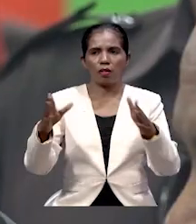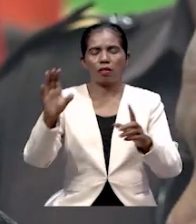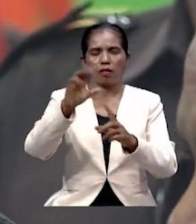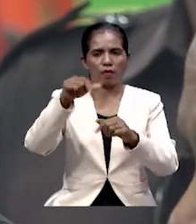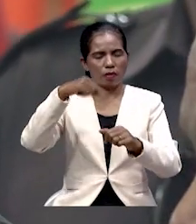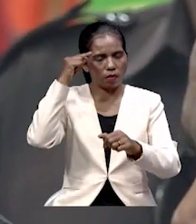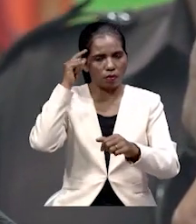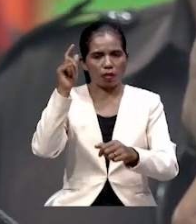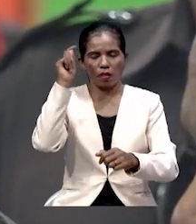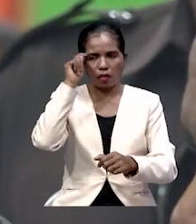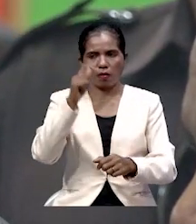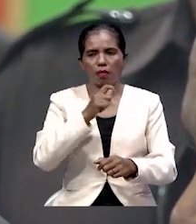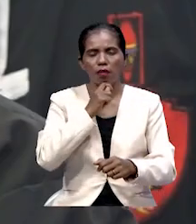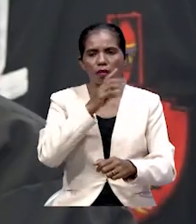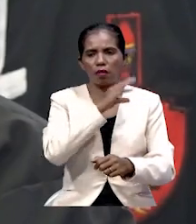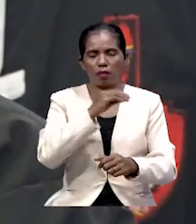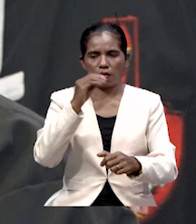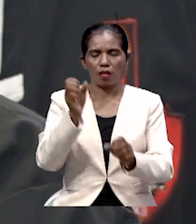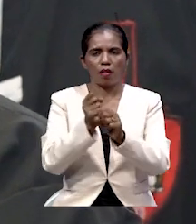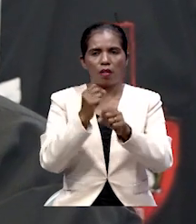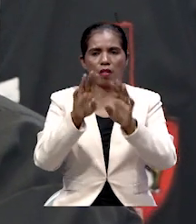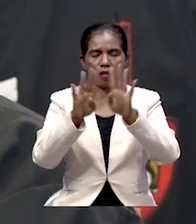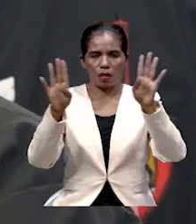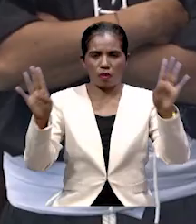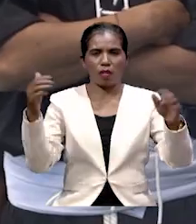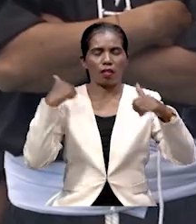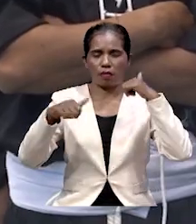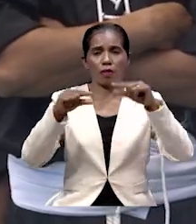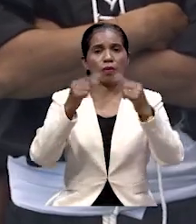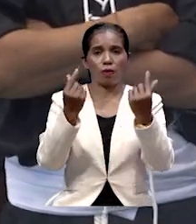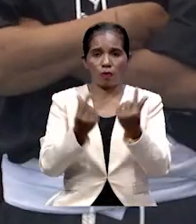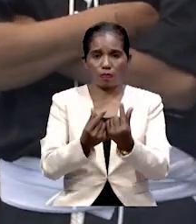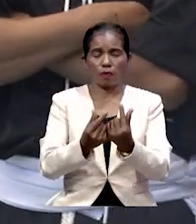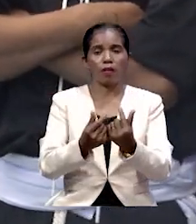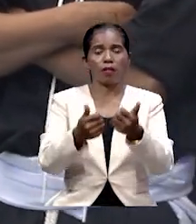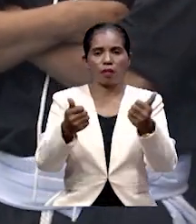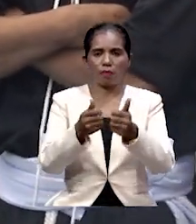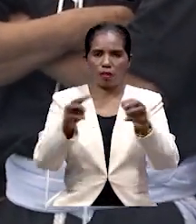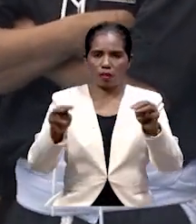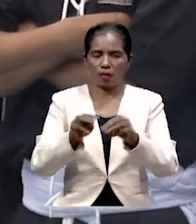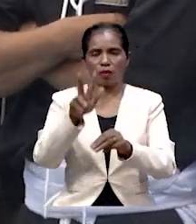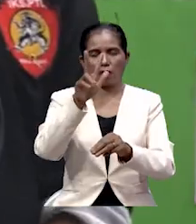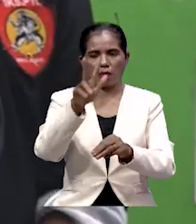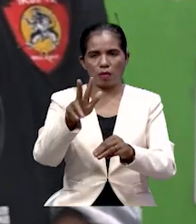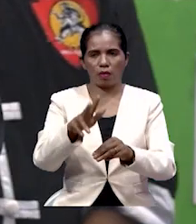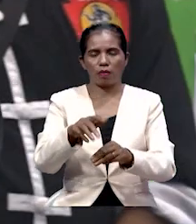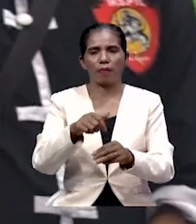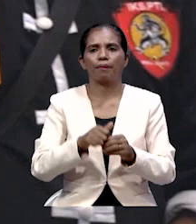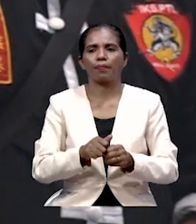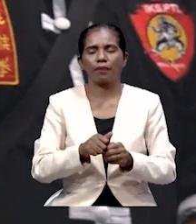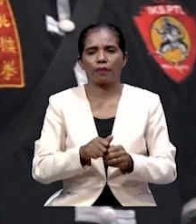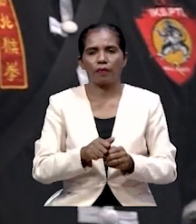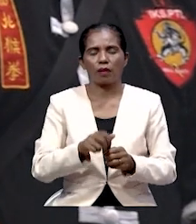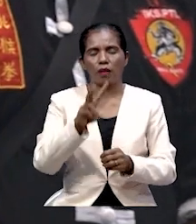governo Taur Matanruak, reativa atividade grupo arte marciais Tolo, hanesan persaudaraan setia hati